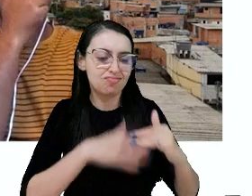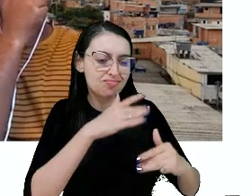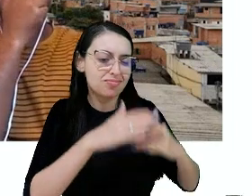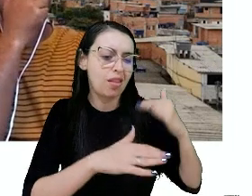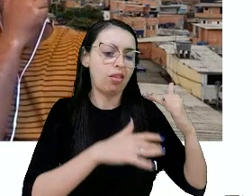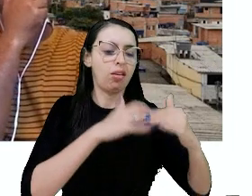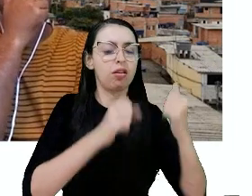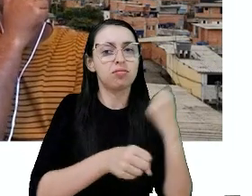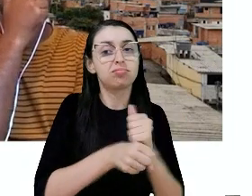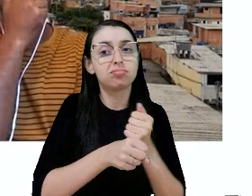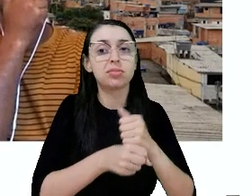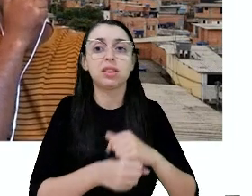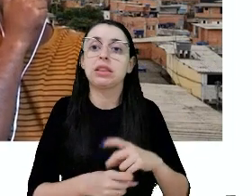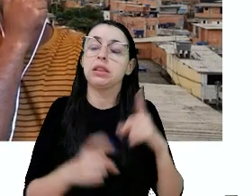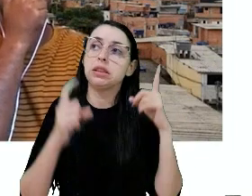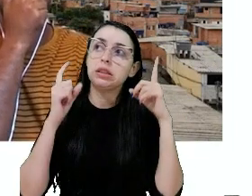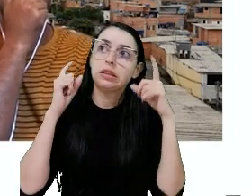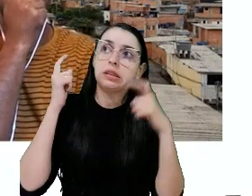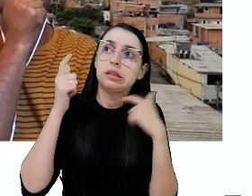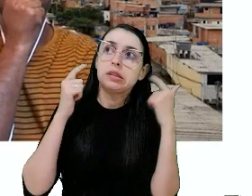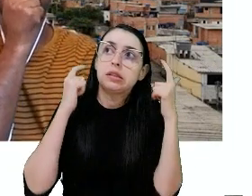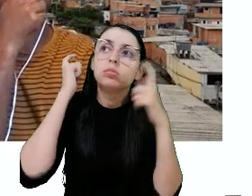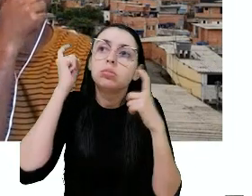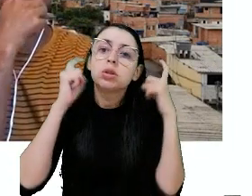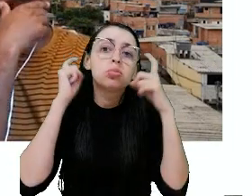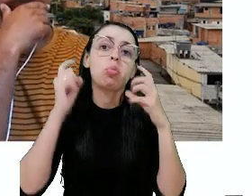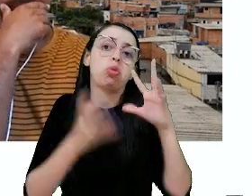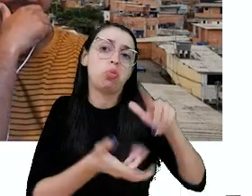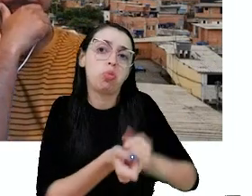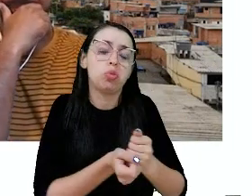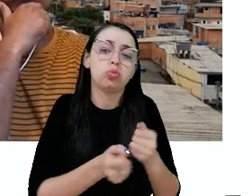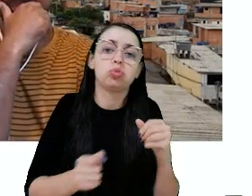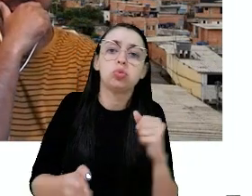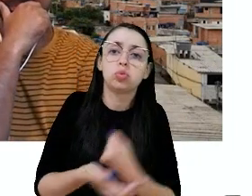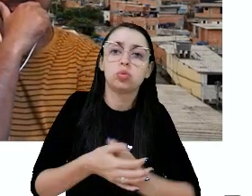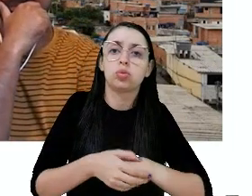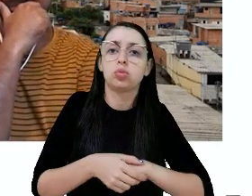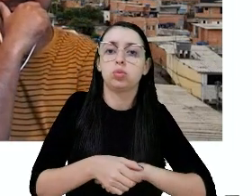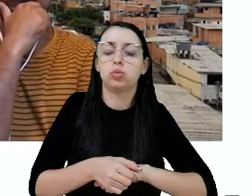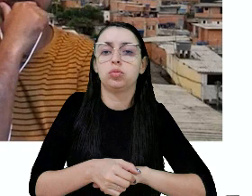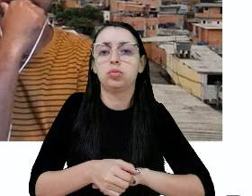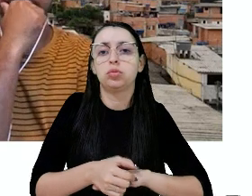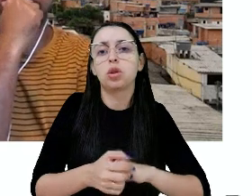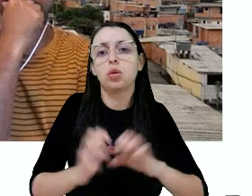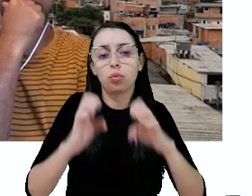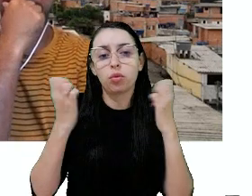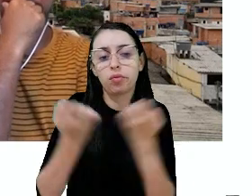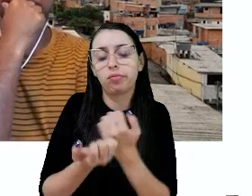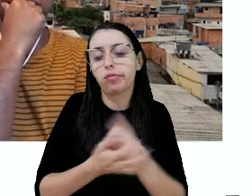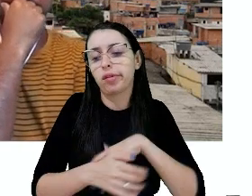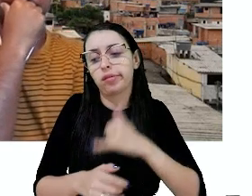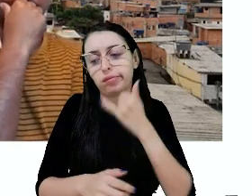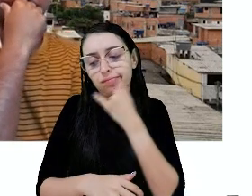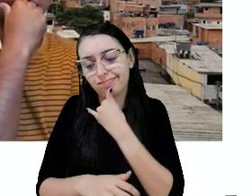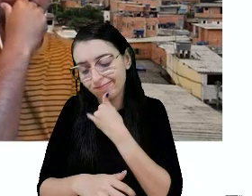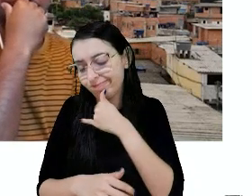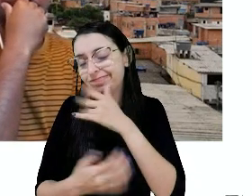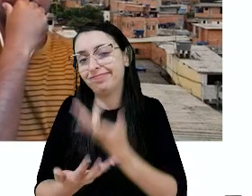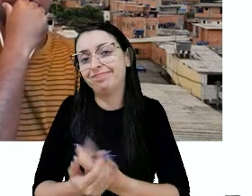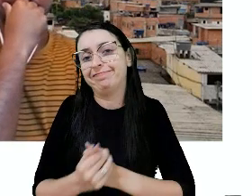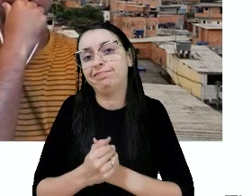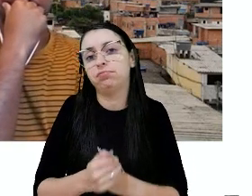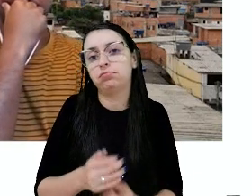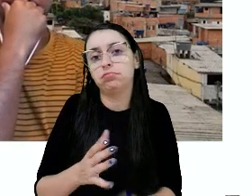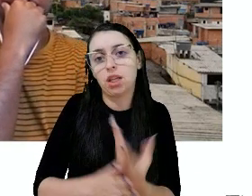um momento que preocupa todo o mundo e que tem trazido eventos muito tristes e